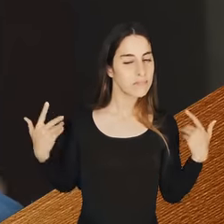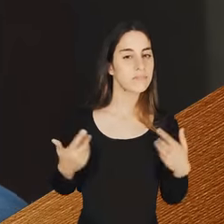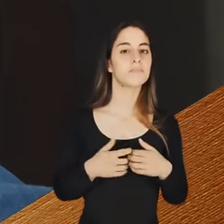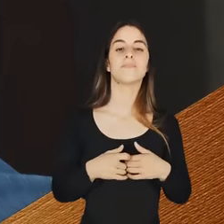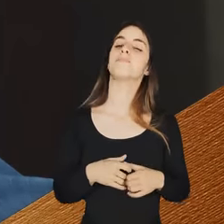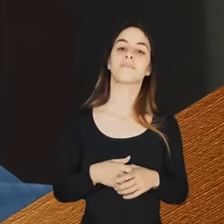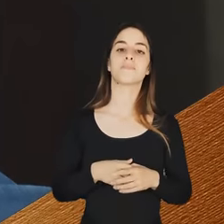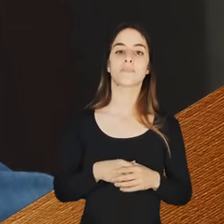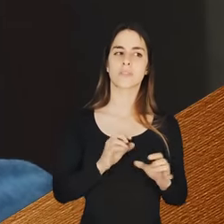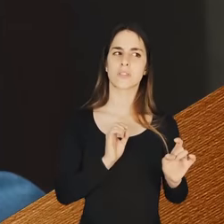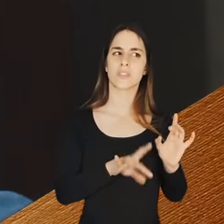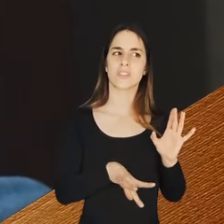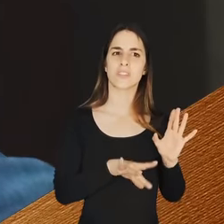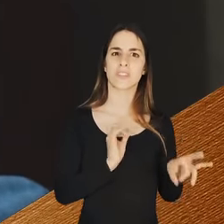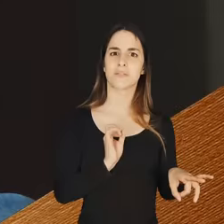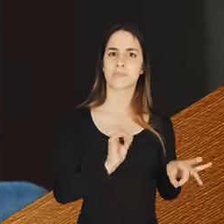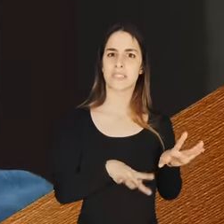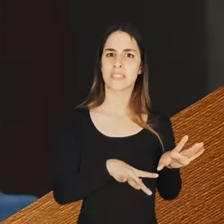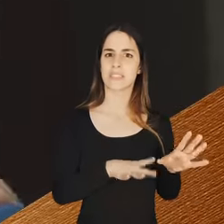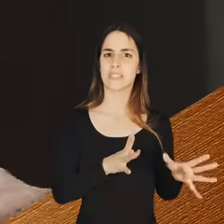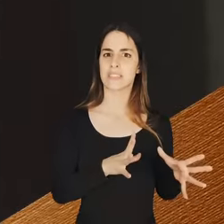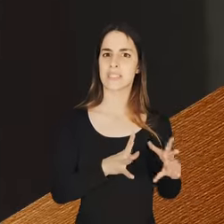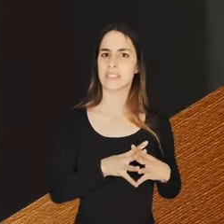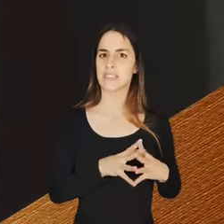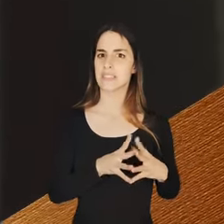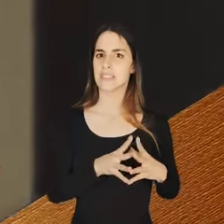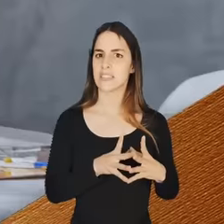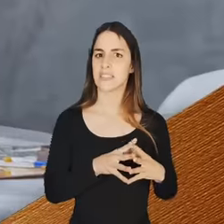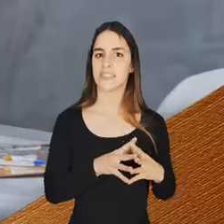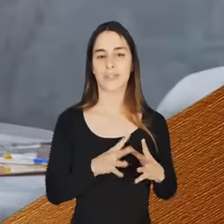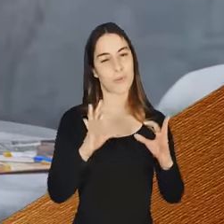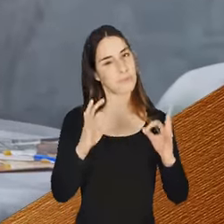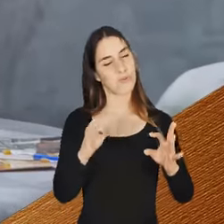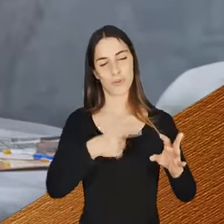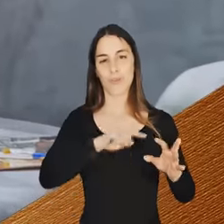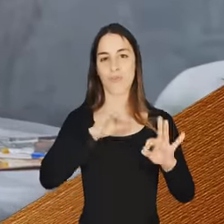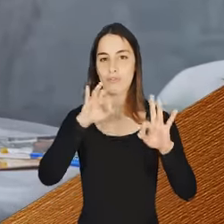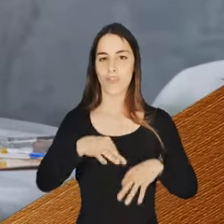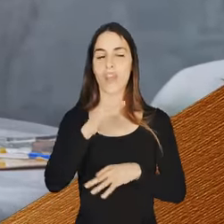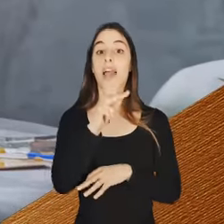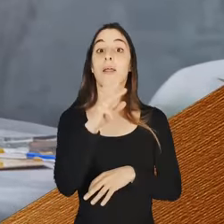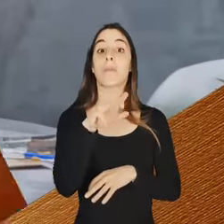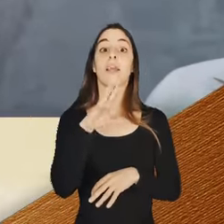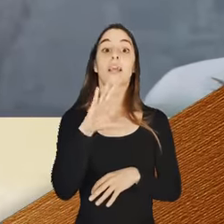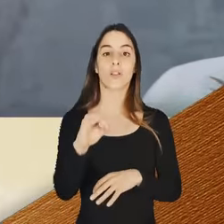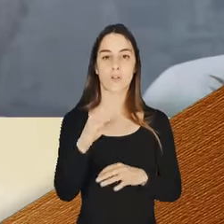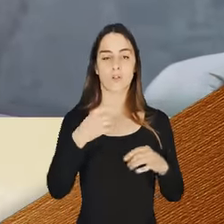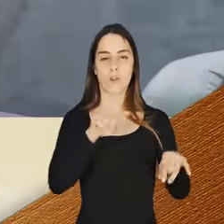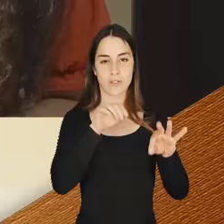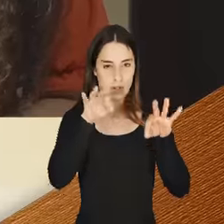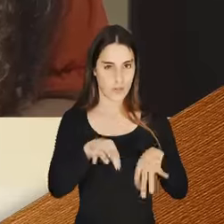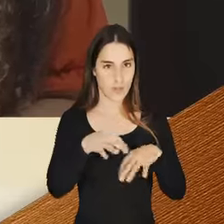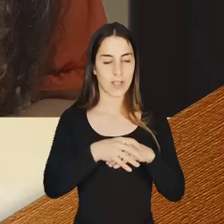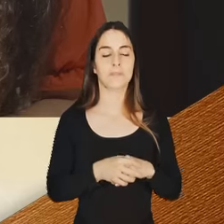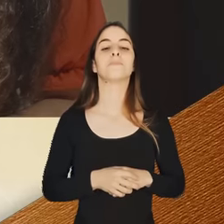Que está a passar? Eu não sei o que é que está. Se calhar terminamos por aqui, Armindo. Vamos deixar então terminar os lábios. Pois, à vontade, Vitor.